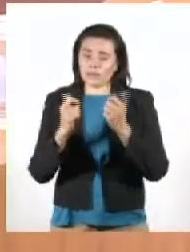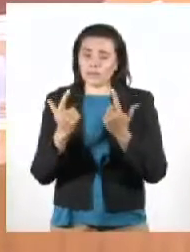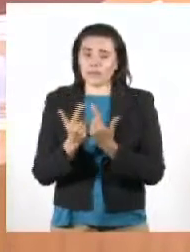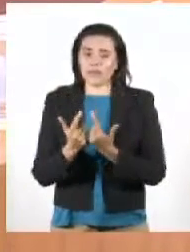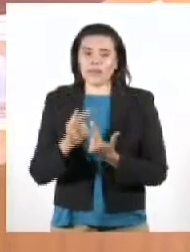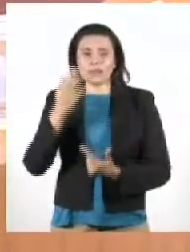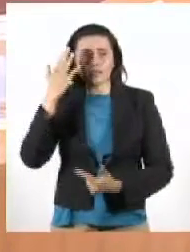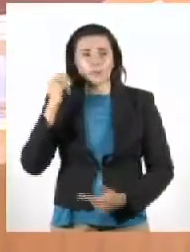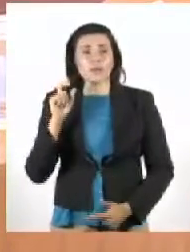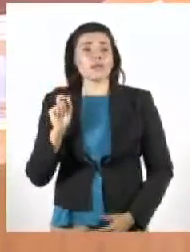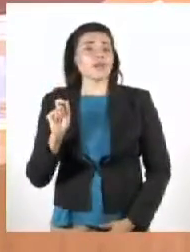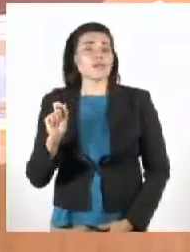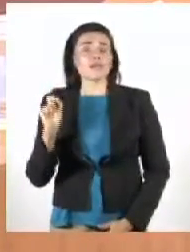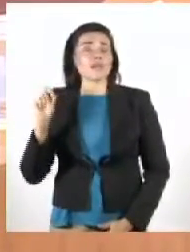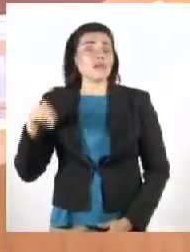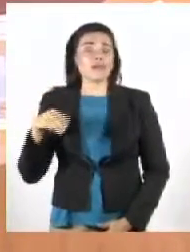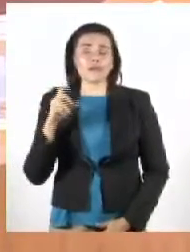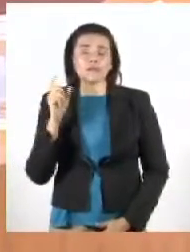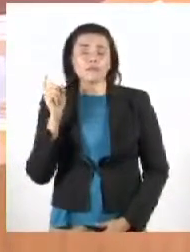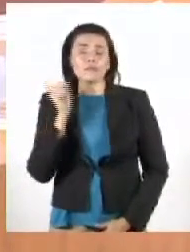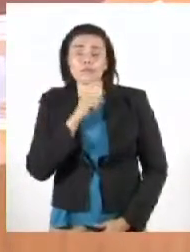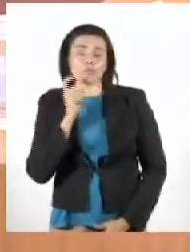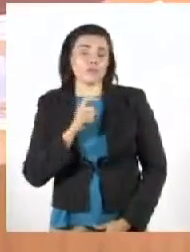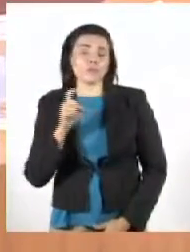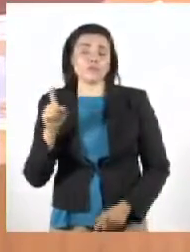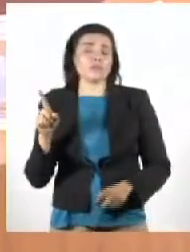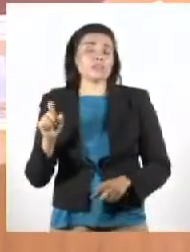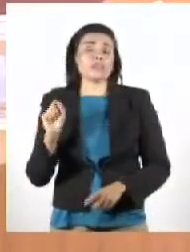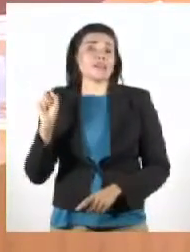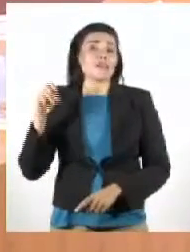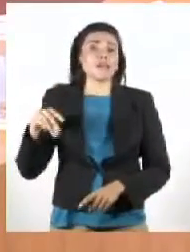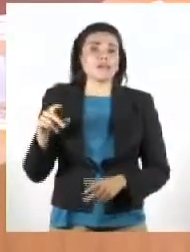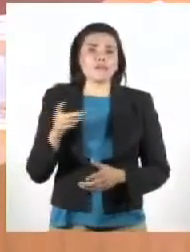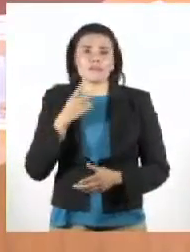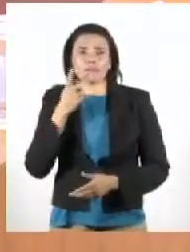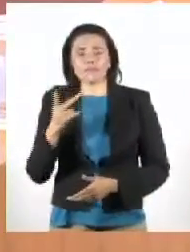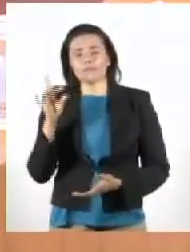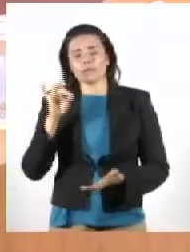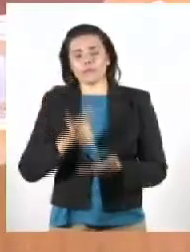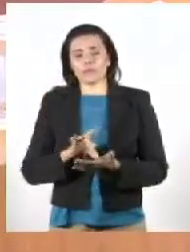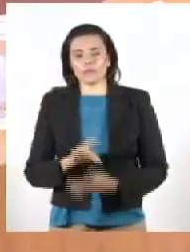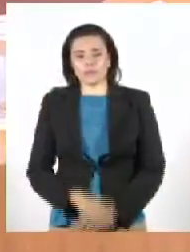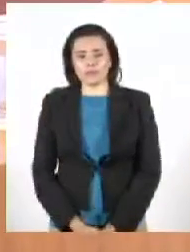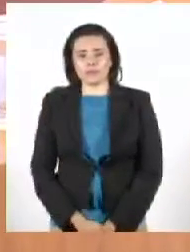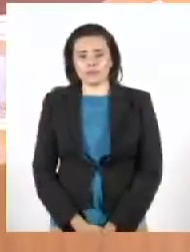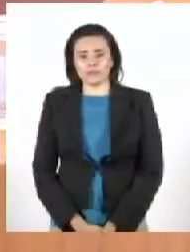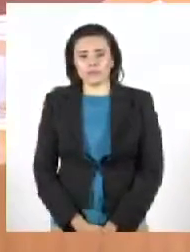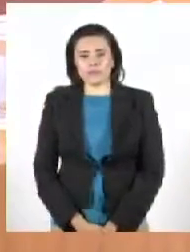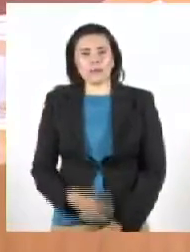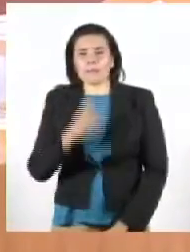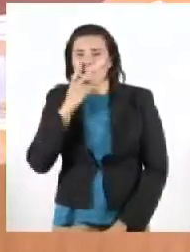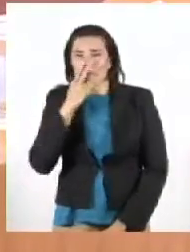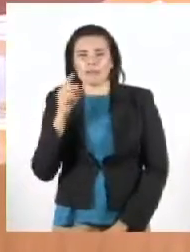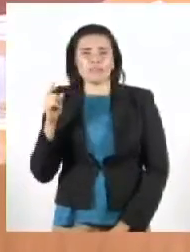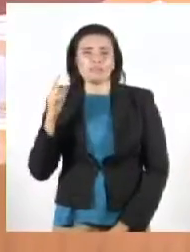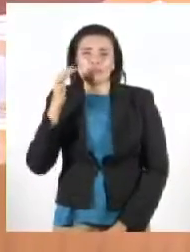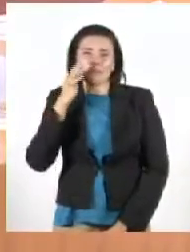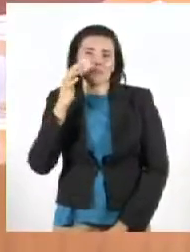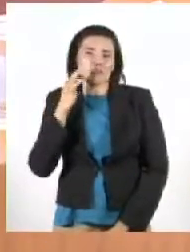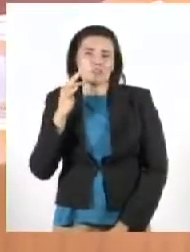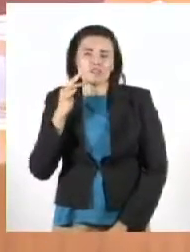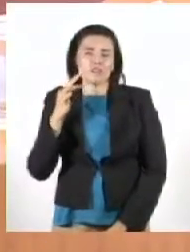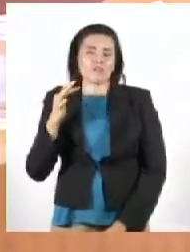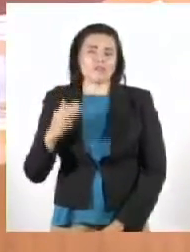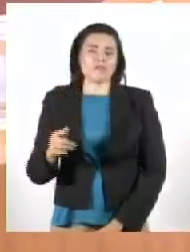quem mentiu nesta reunião. Porque, para Flávio Dino, tudo está mil maravilhas em Pedrinhas.